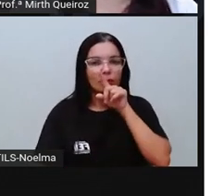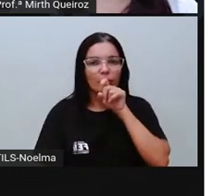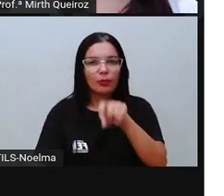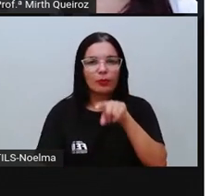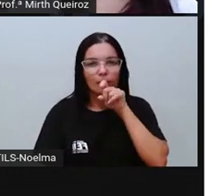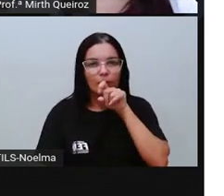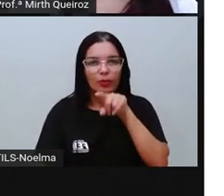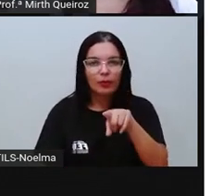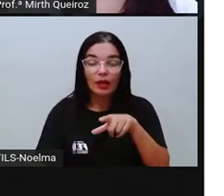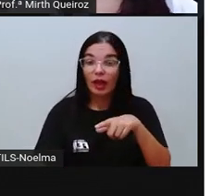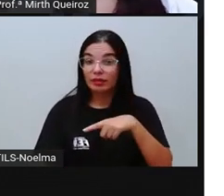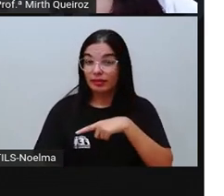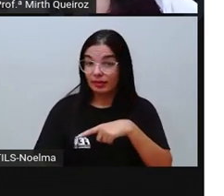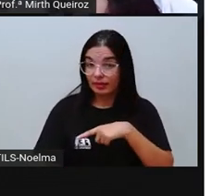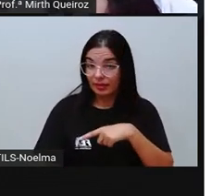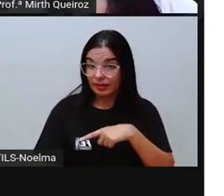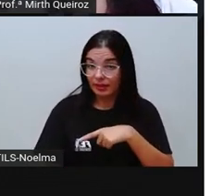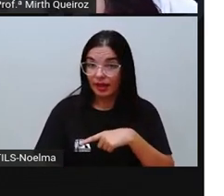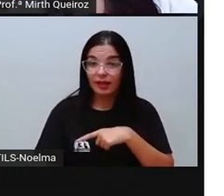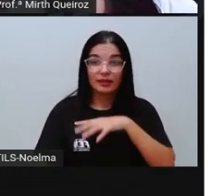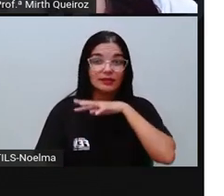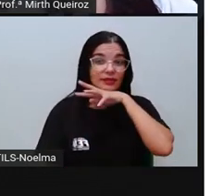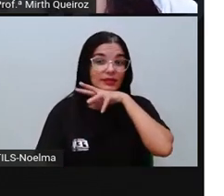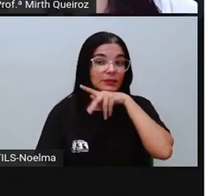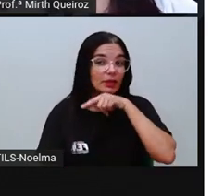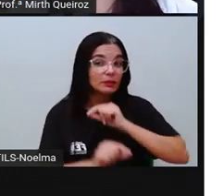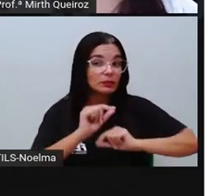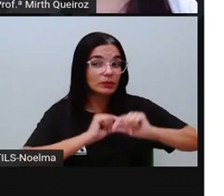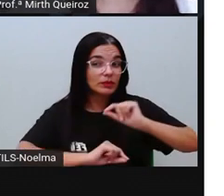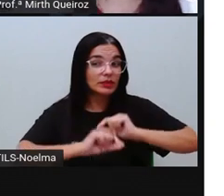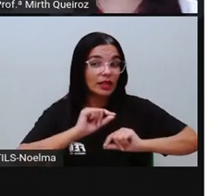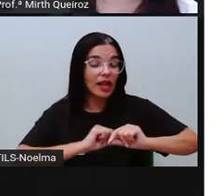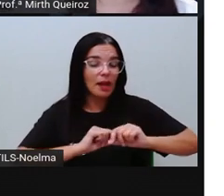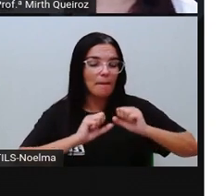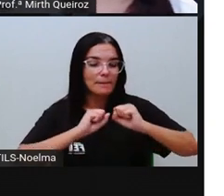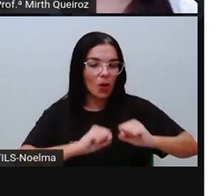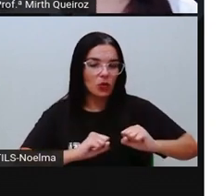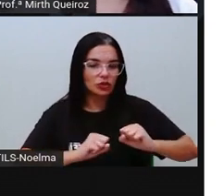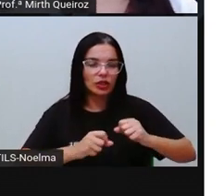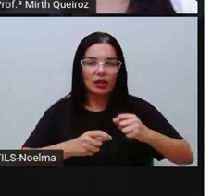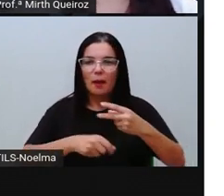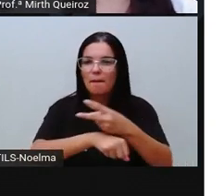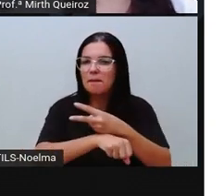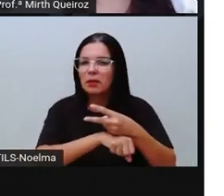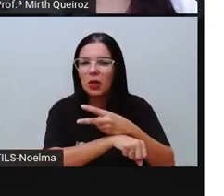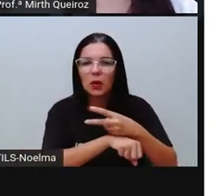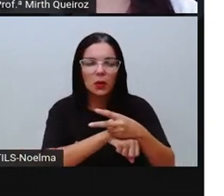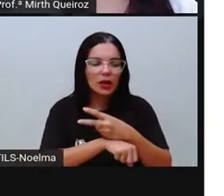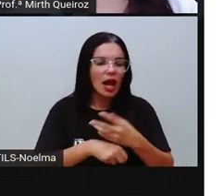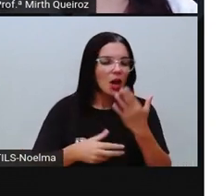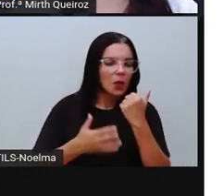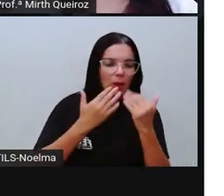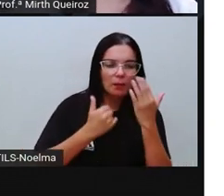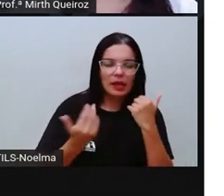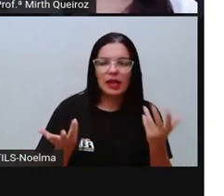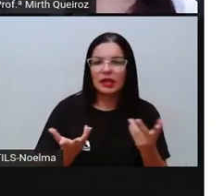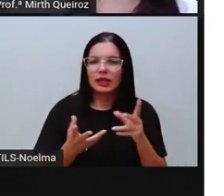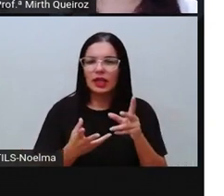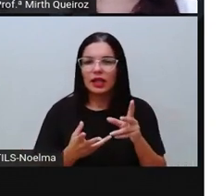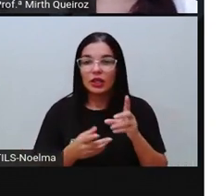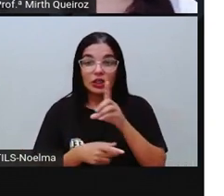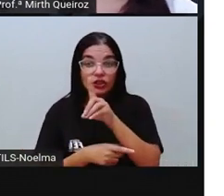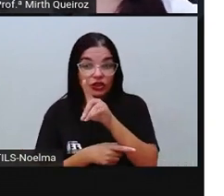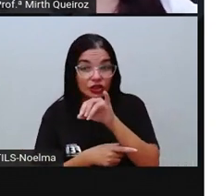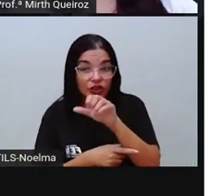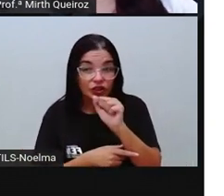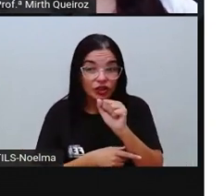hábitos, são animais que vão possuir hábitos diurnos e noturnos, ou seja, eles realizam alguns tipos de atividades, tanto de